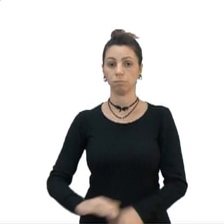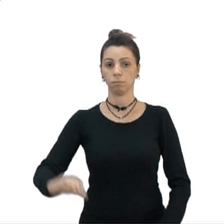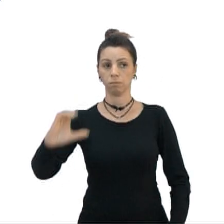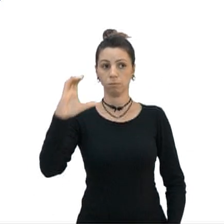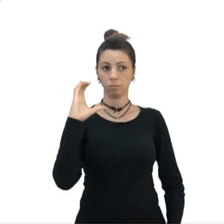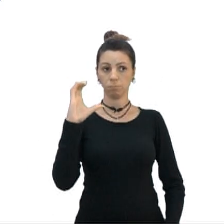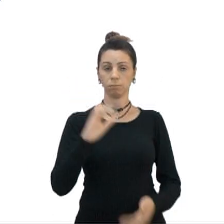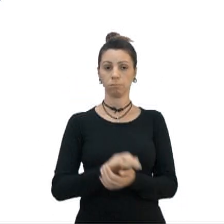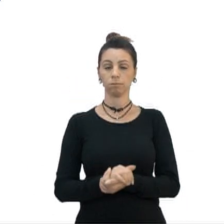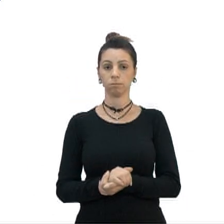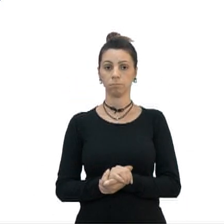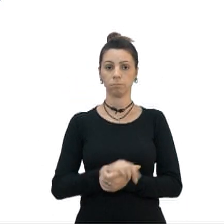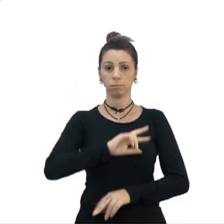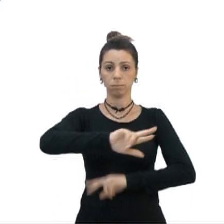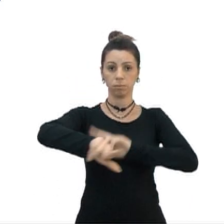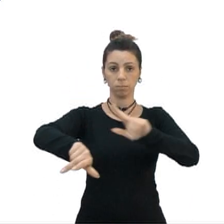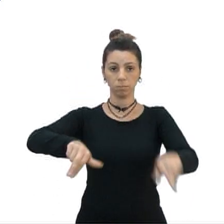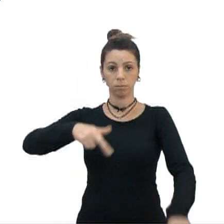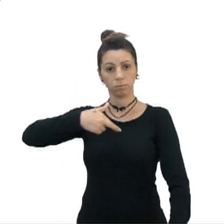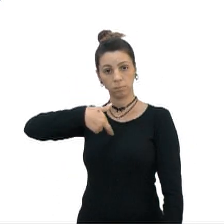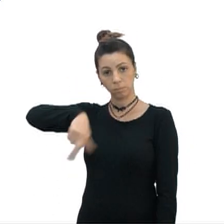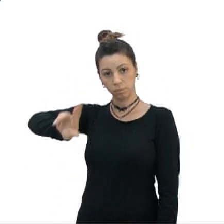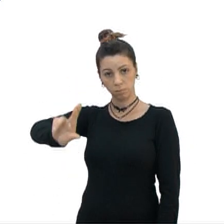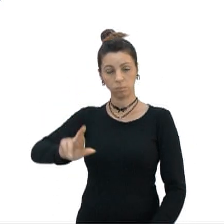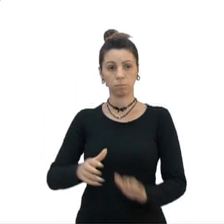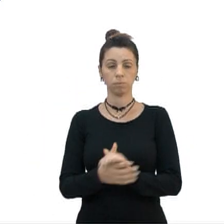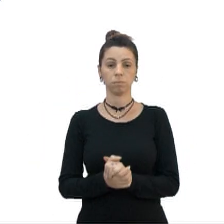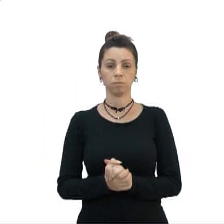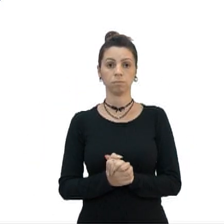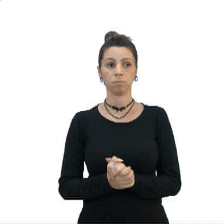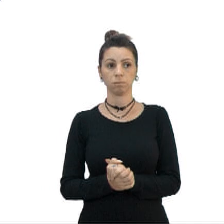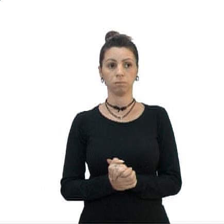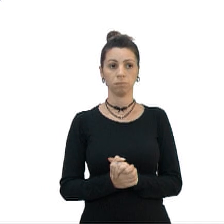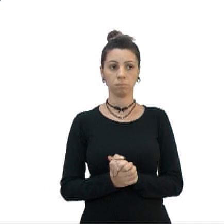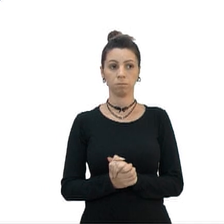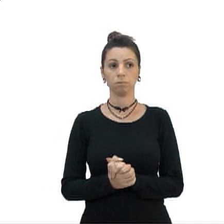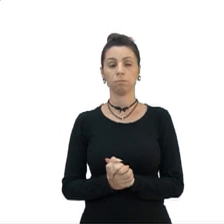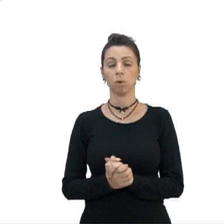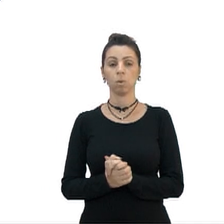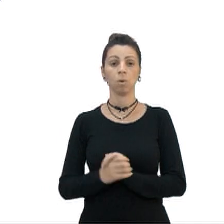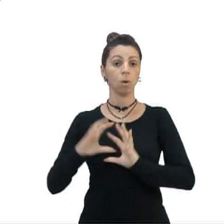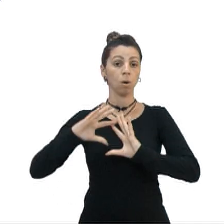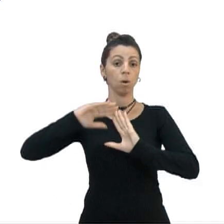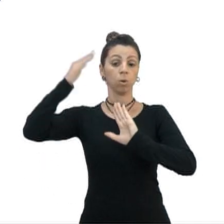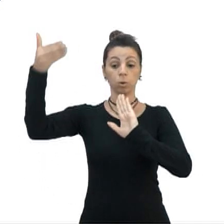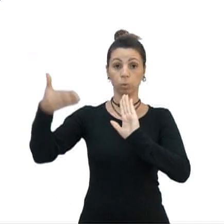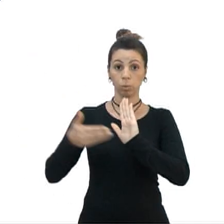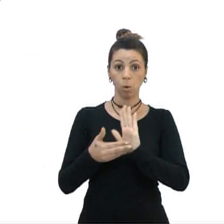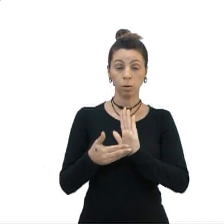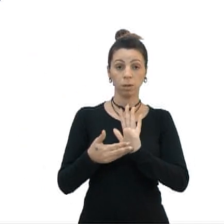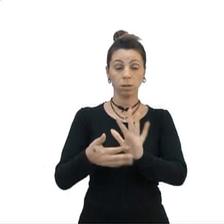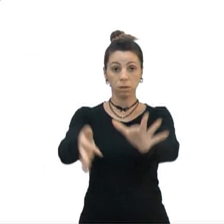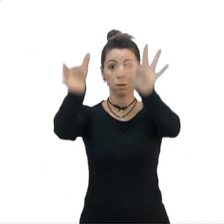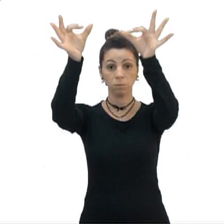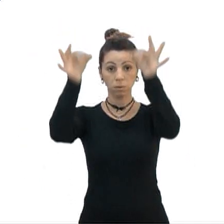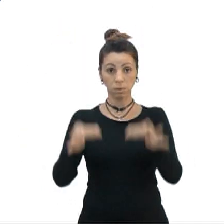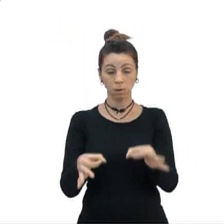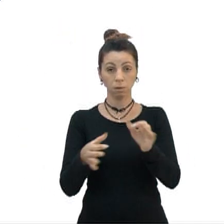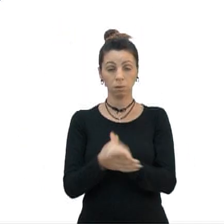C, diferentes religiões, ou todas estão corretas? Vou deixar um tempo para